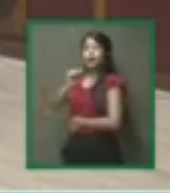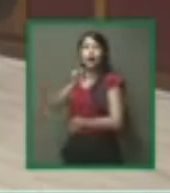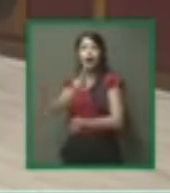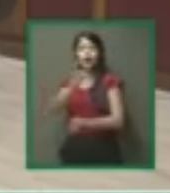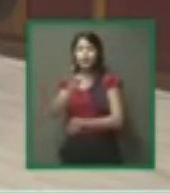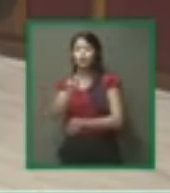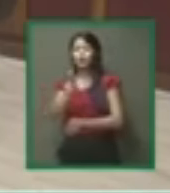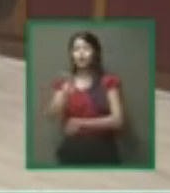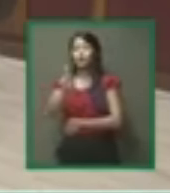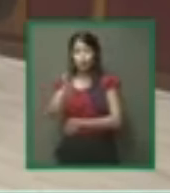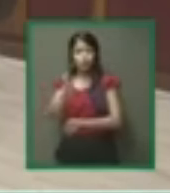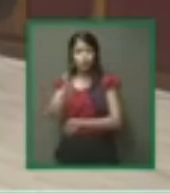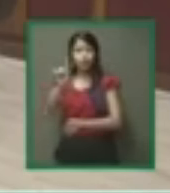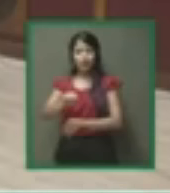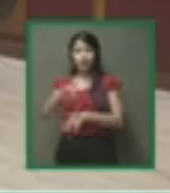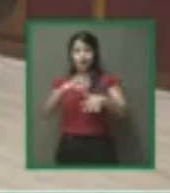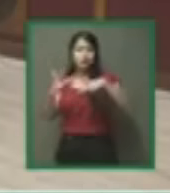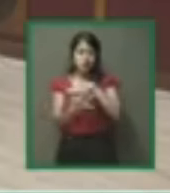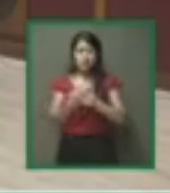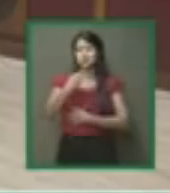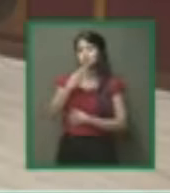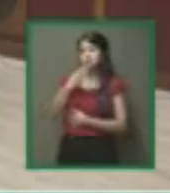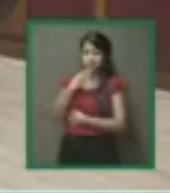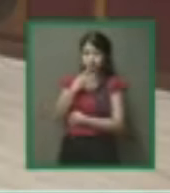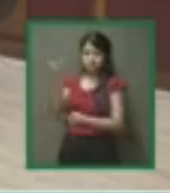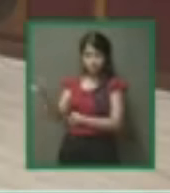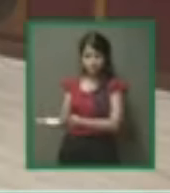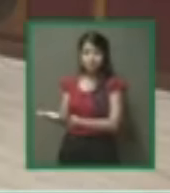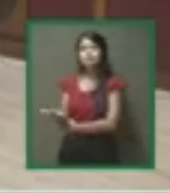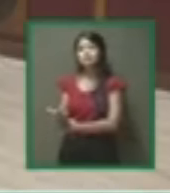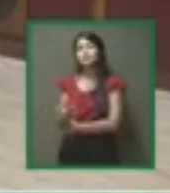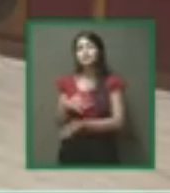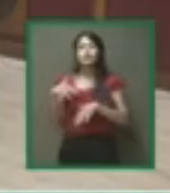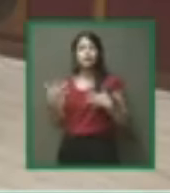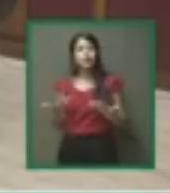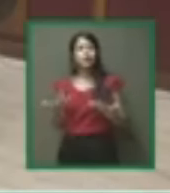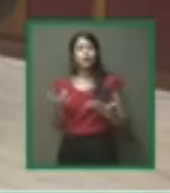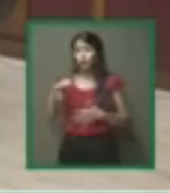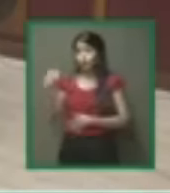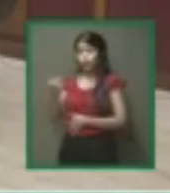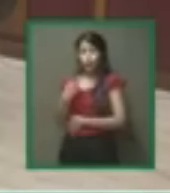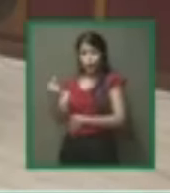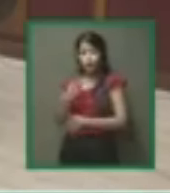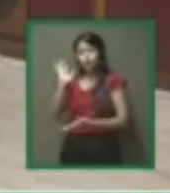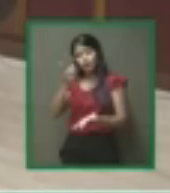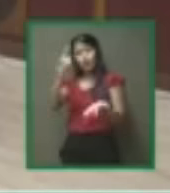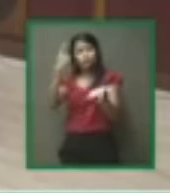Arthur através de redes sociais, e a gente marcou alguns encontros casuais,